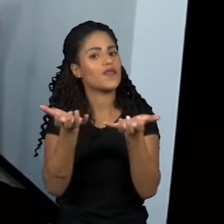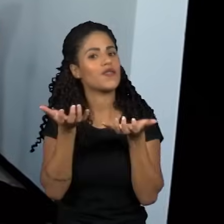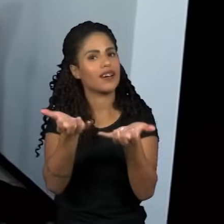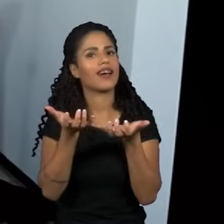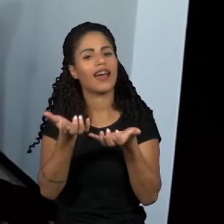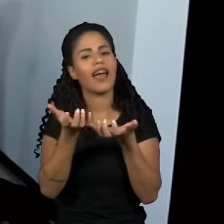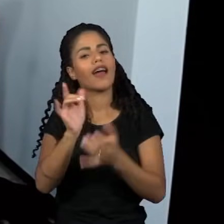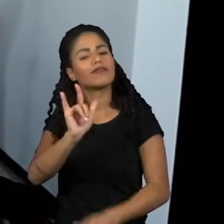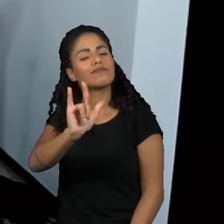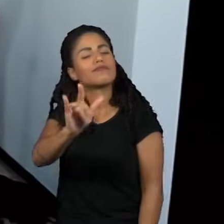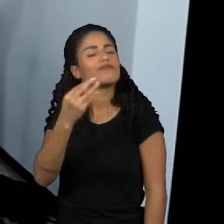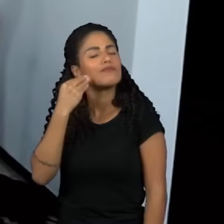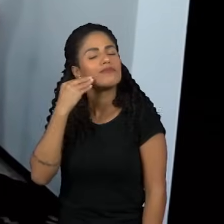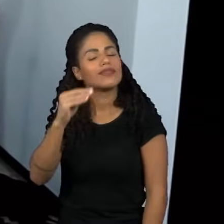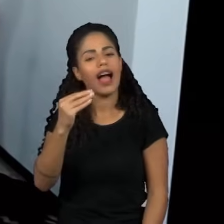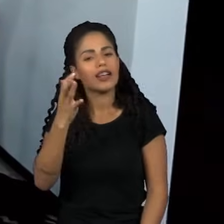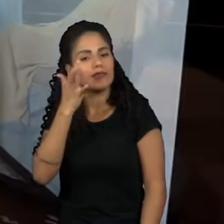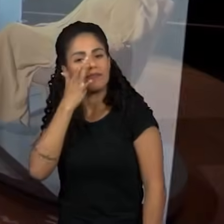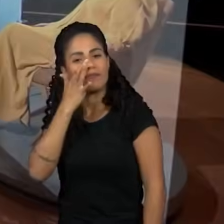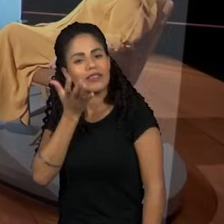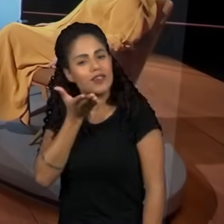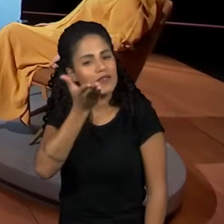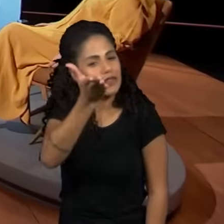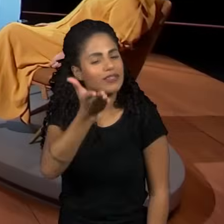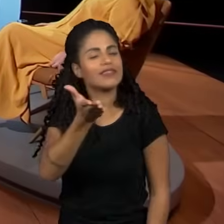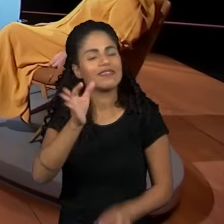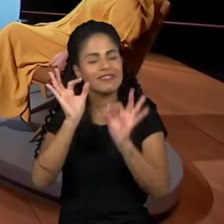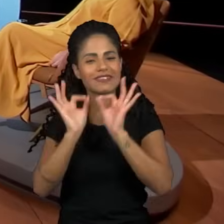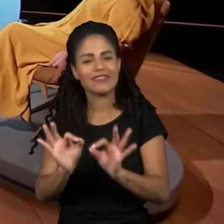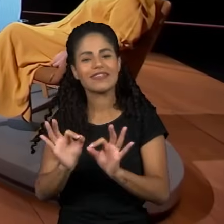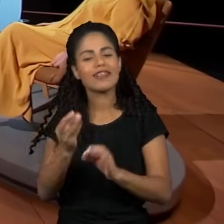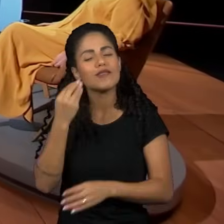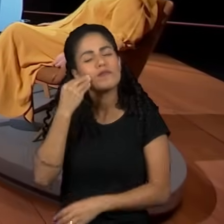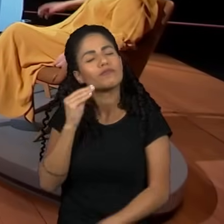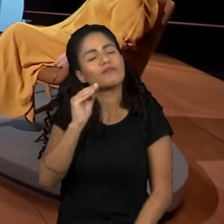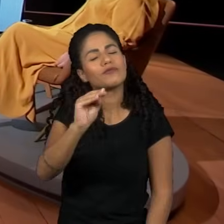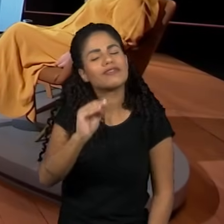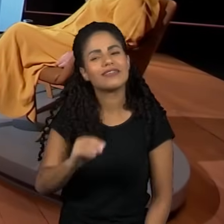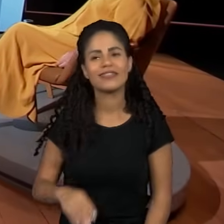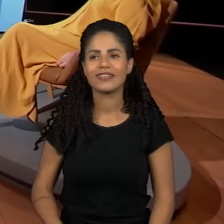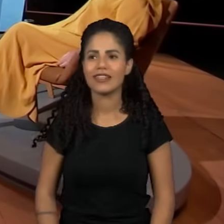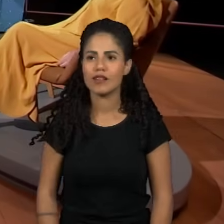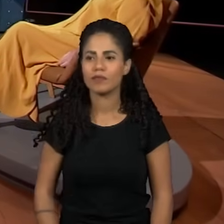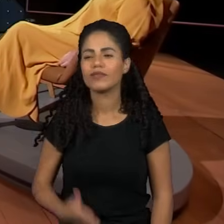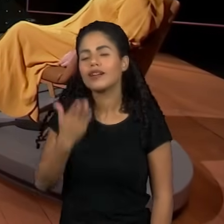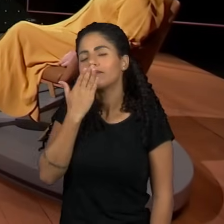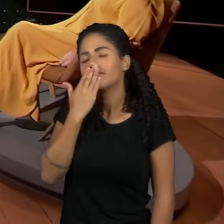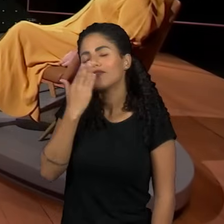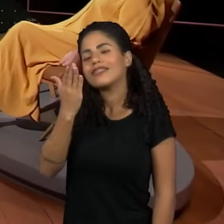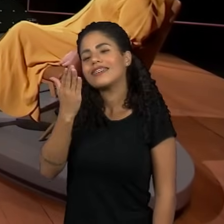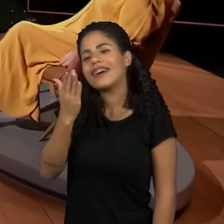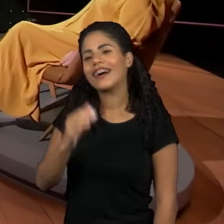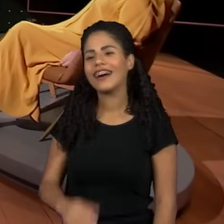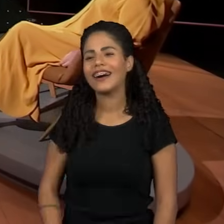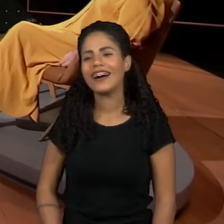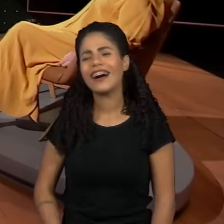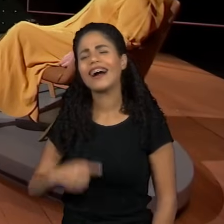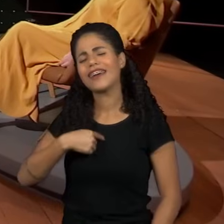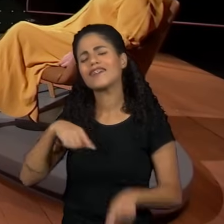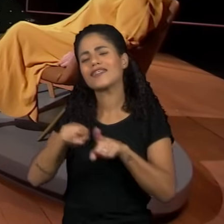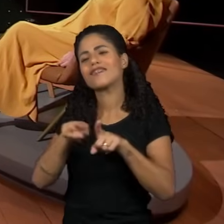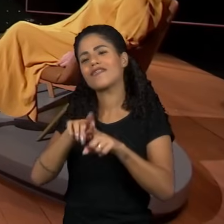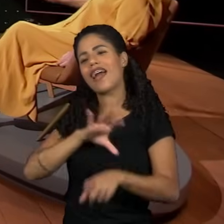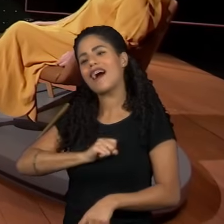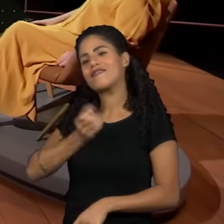Eu te amo e te admiro profundamente. Um grande beijo. Ah, posso. Eu também te amo